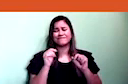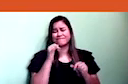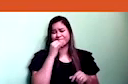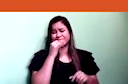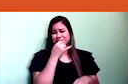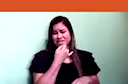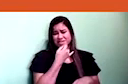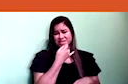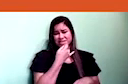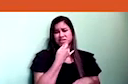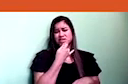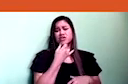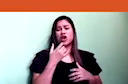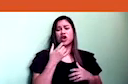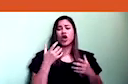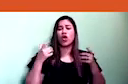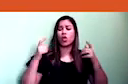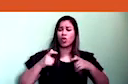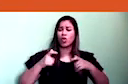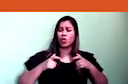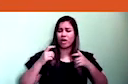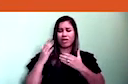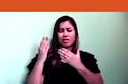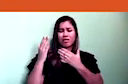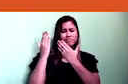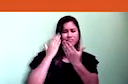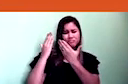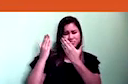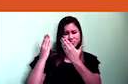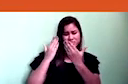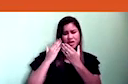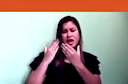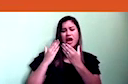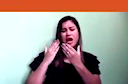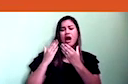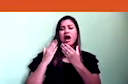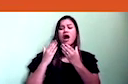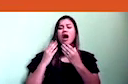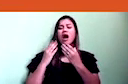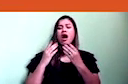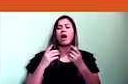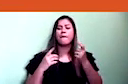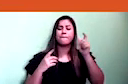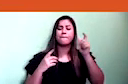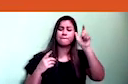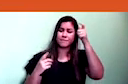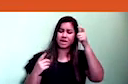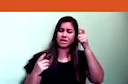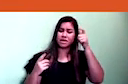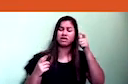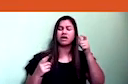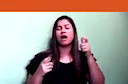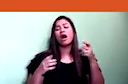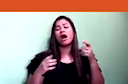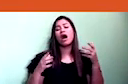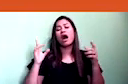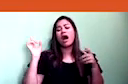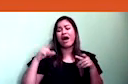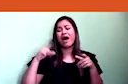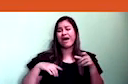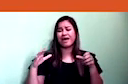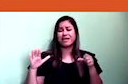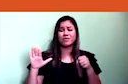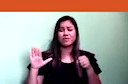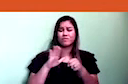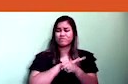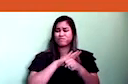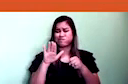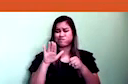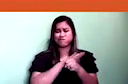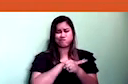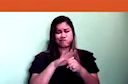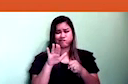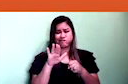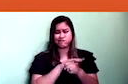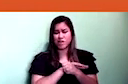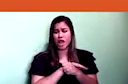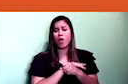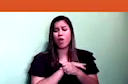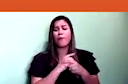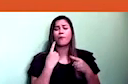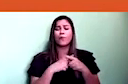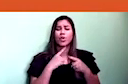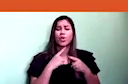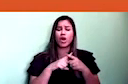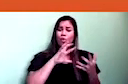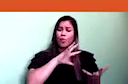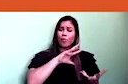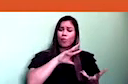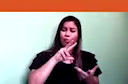consultórios de psiquiatria e psicologia nunca estiveram tão cheios, justamente porque há um mundo real adoecido, que está adoecendo as